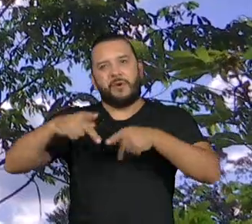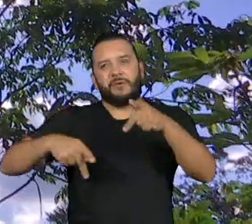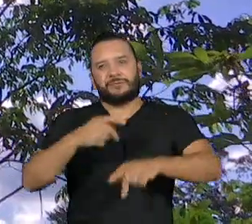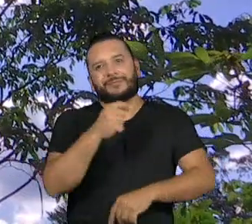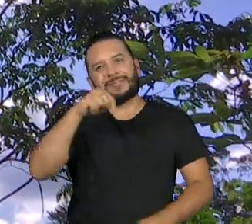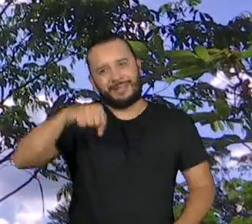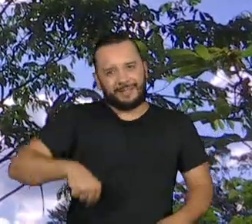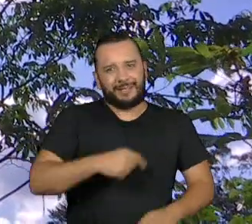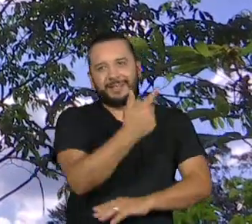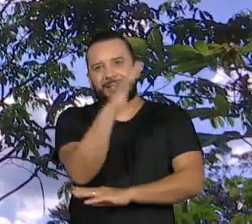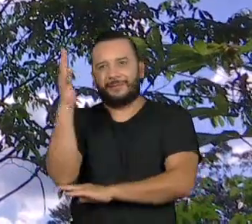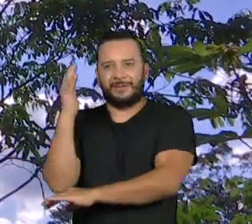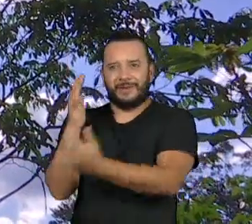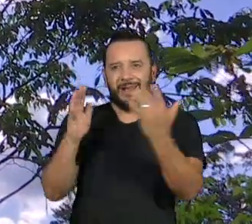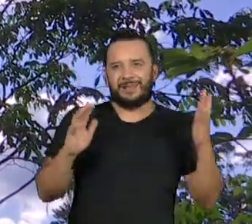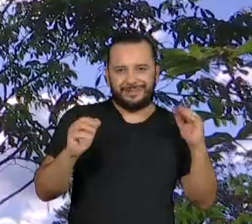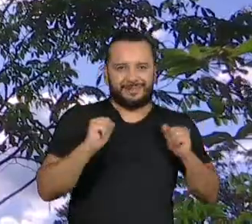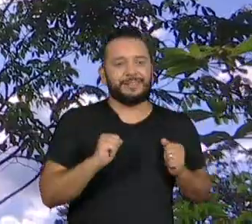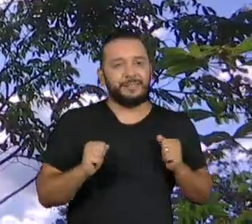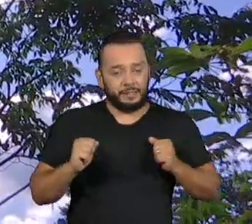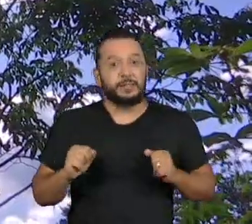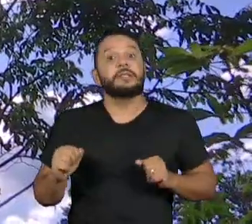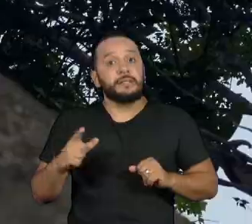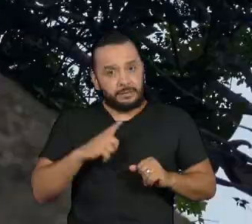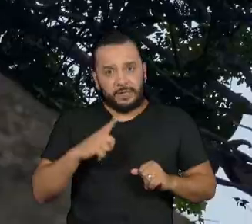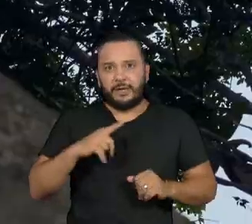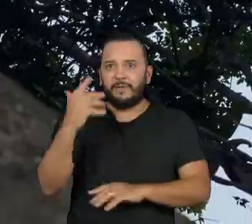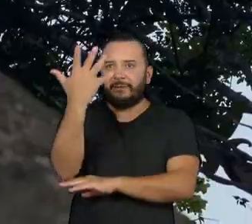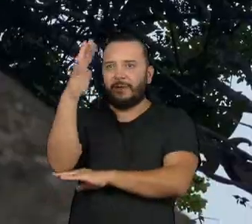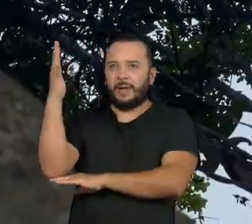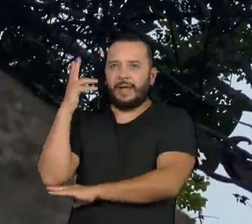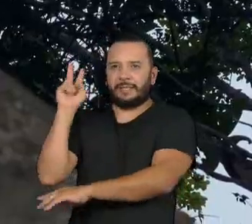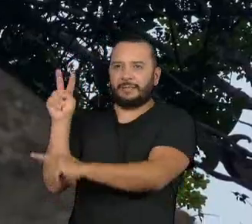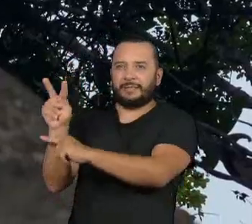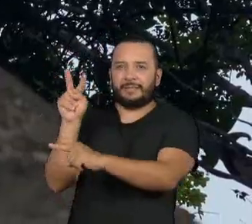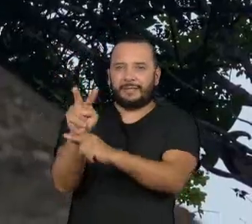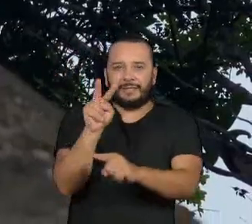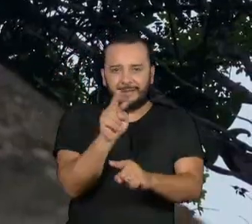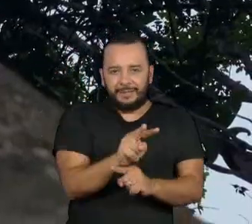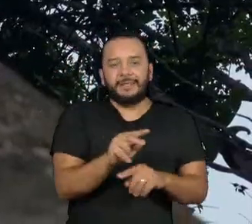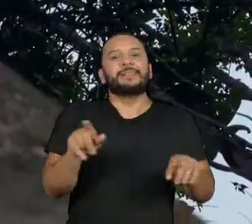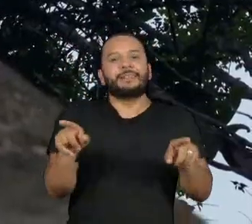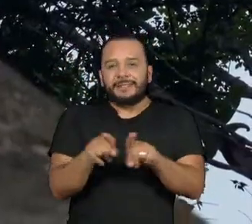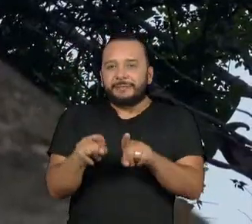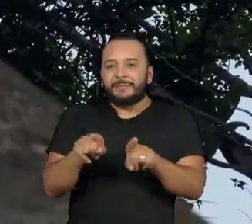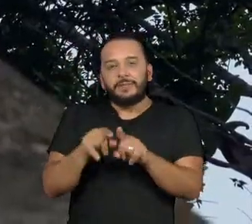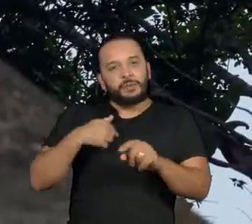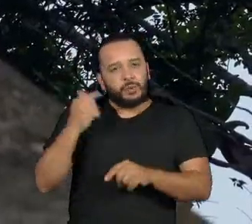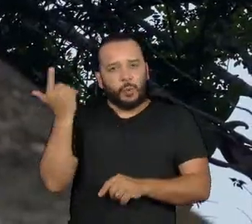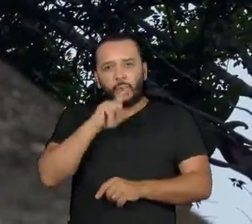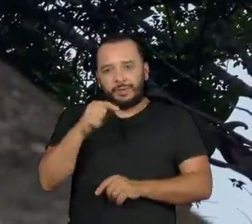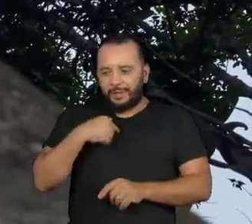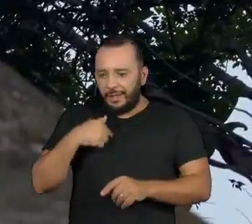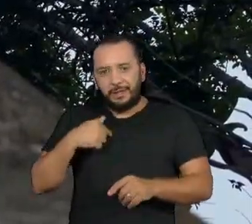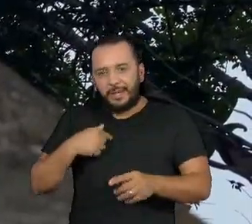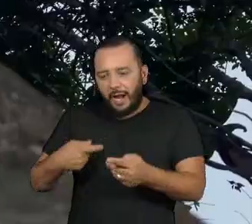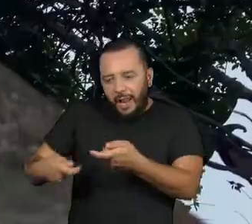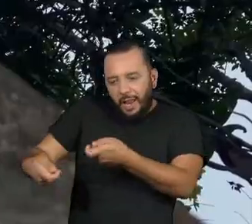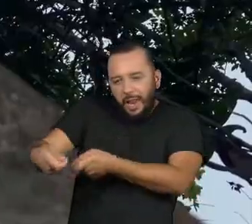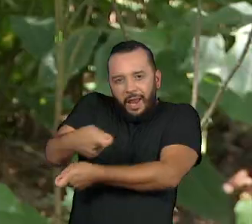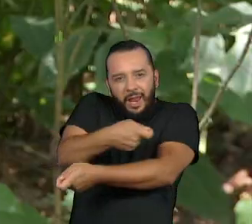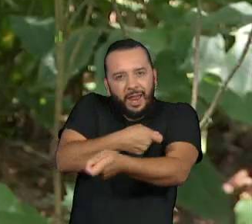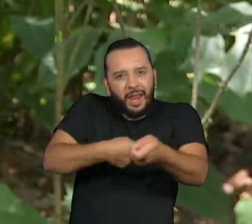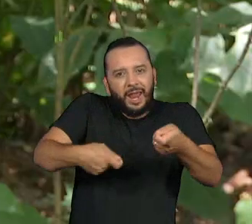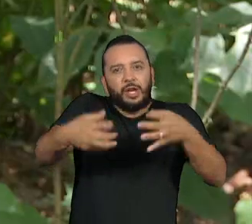esse reforço da manutenção da floresta em pé e você ainda tira um produto de um comércio justo do início ao